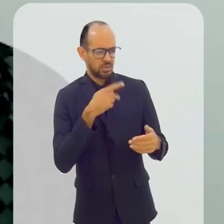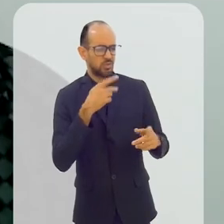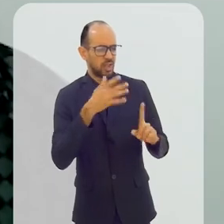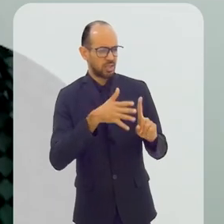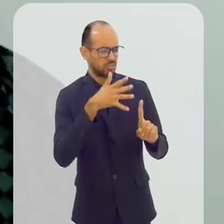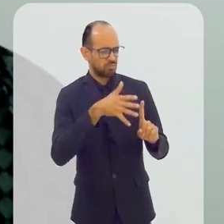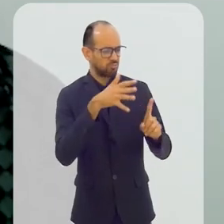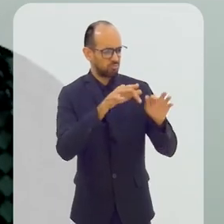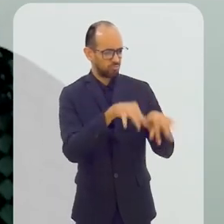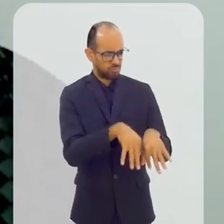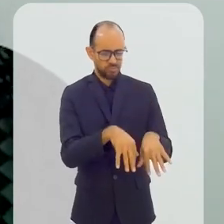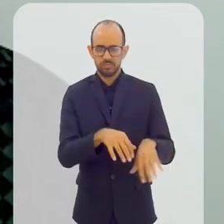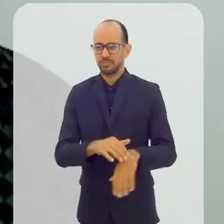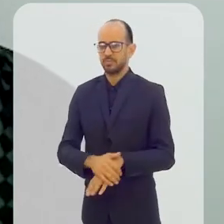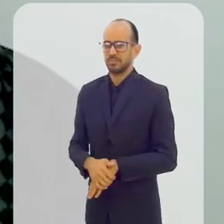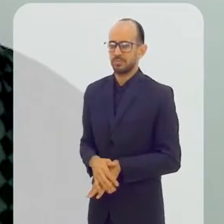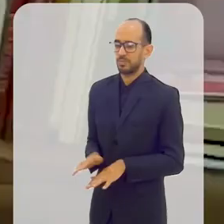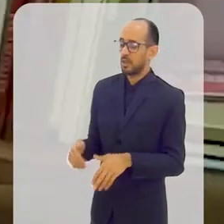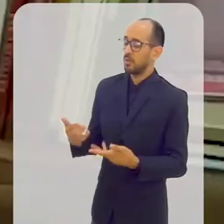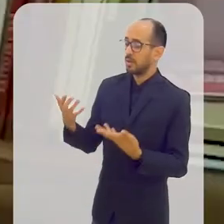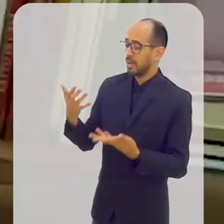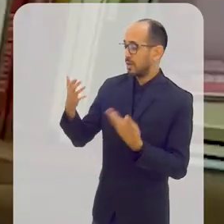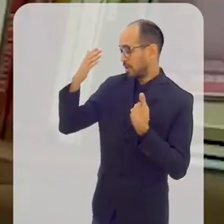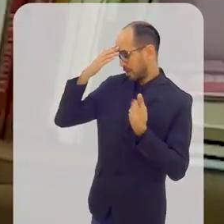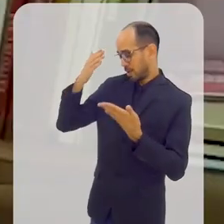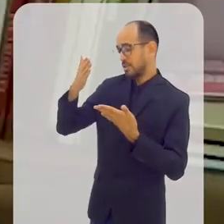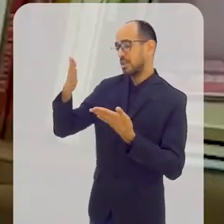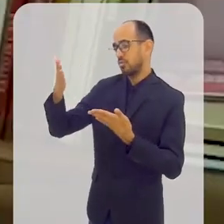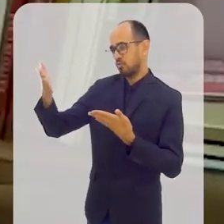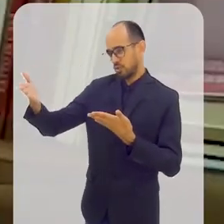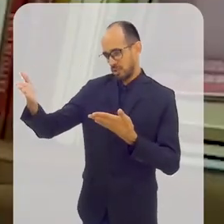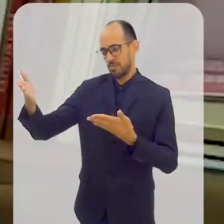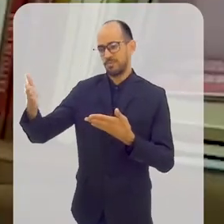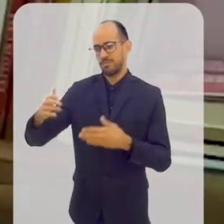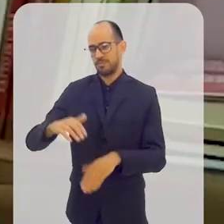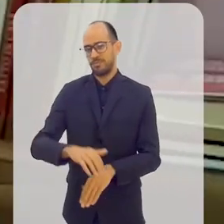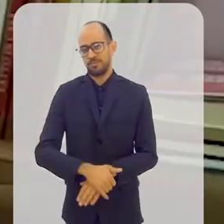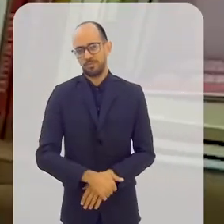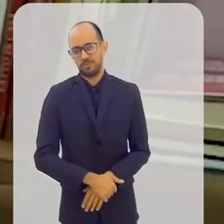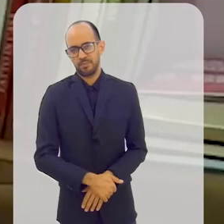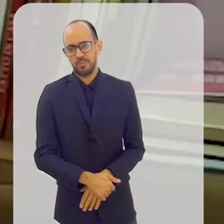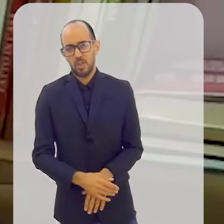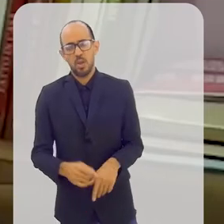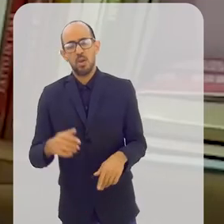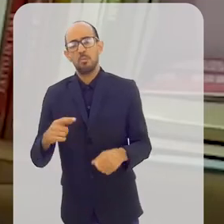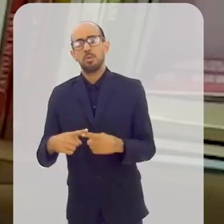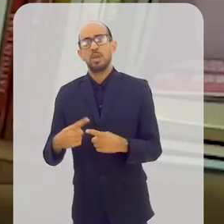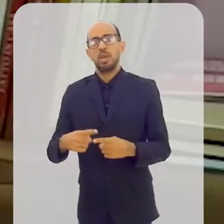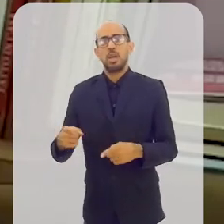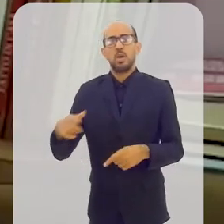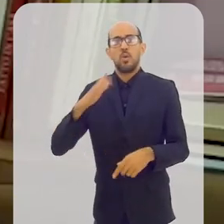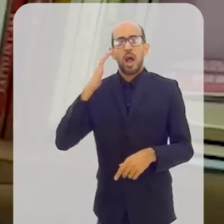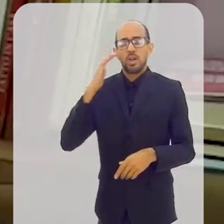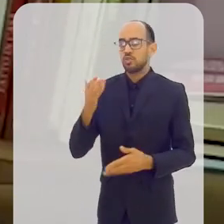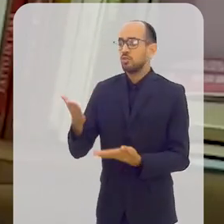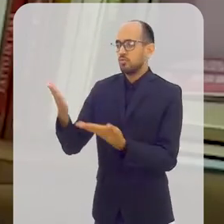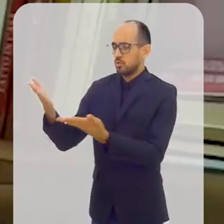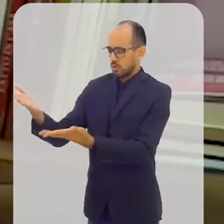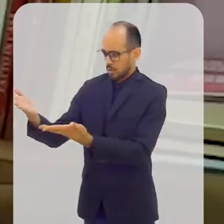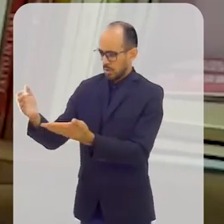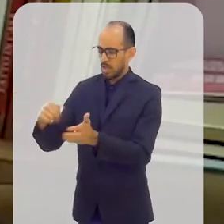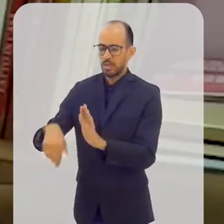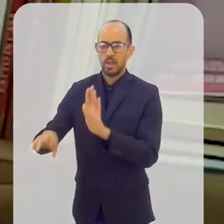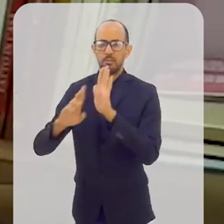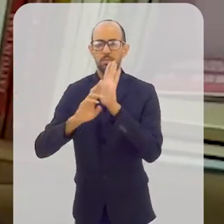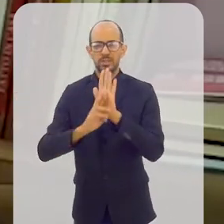final aqui para os nossos telespectadores. Cara, eu queria muito agradecer você. Então, acho que você, mais uma